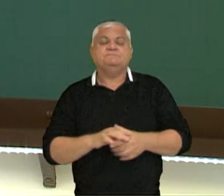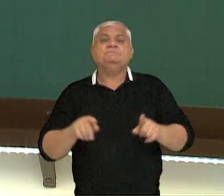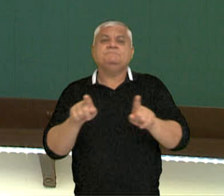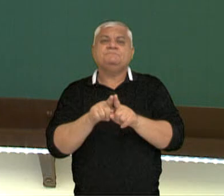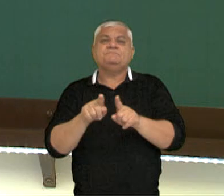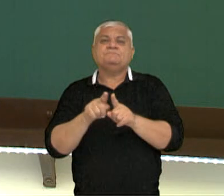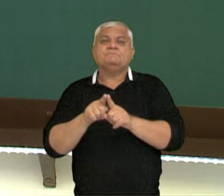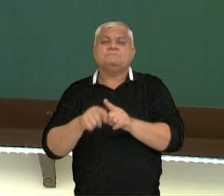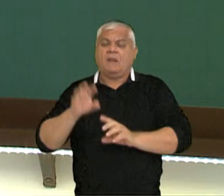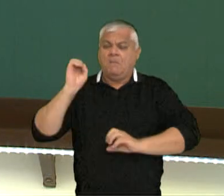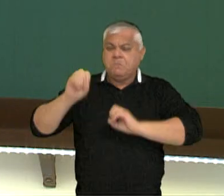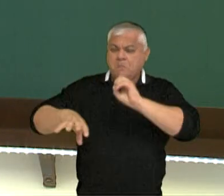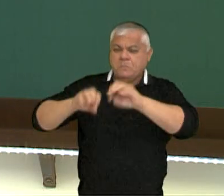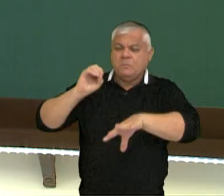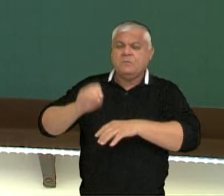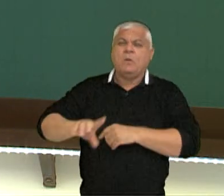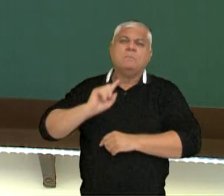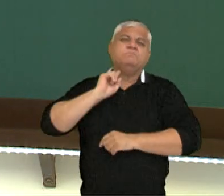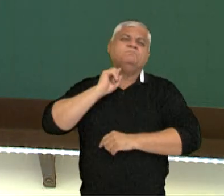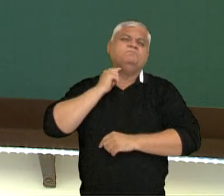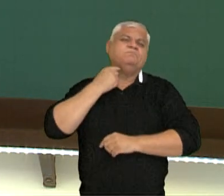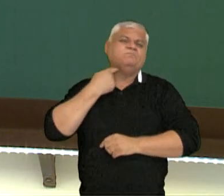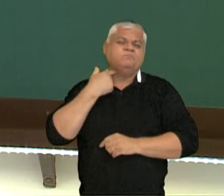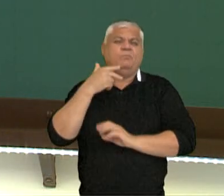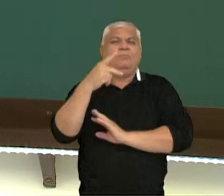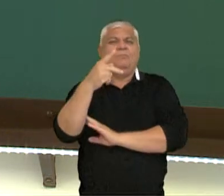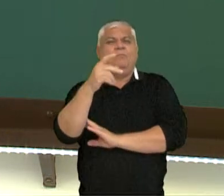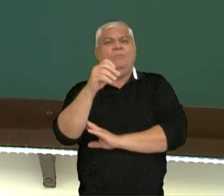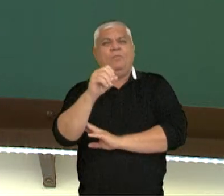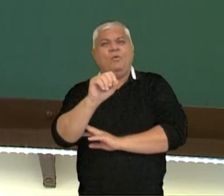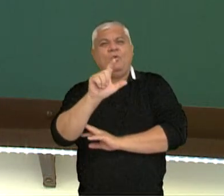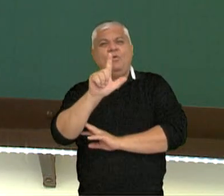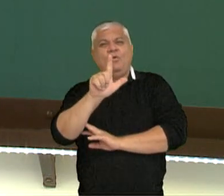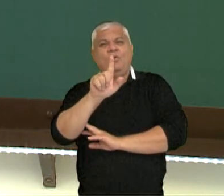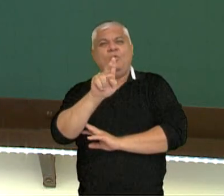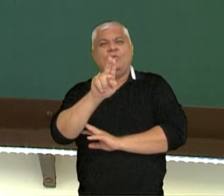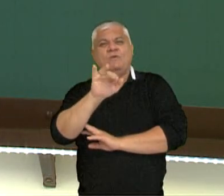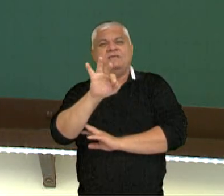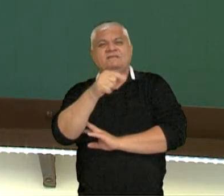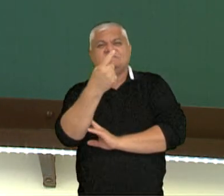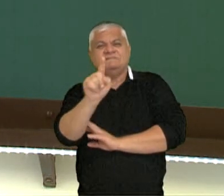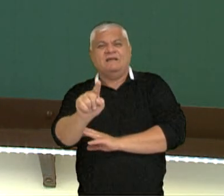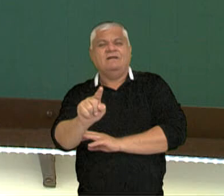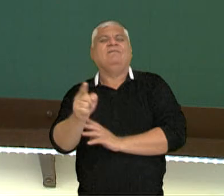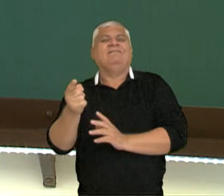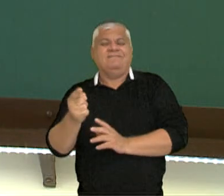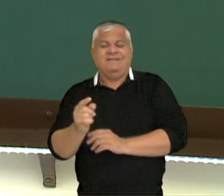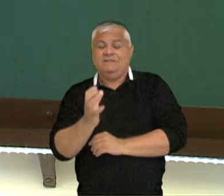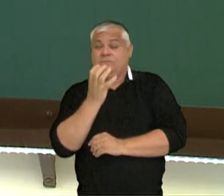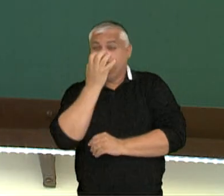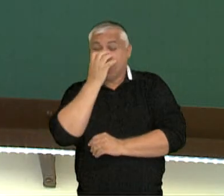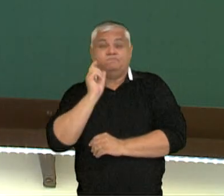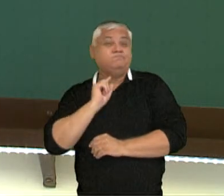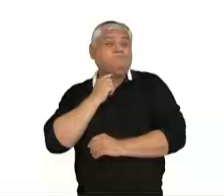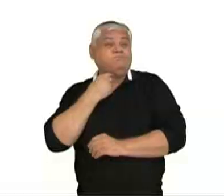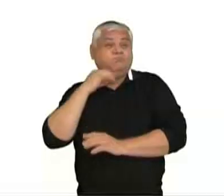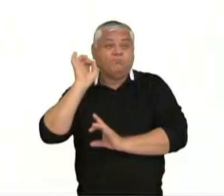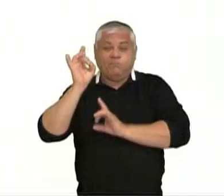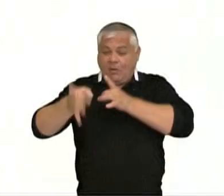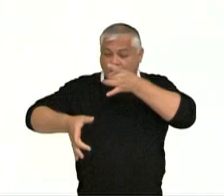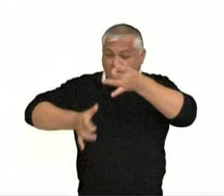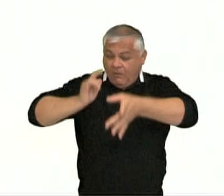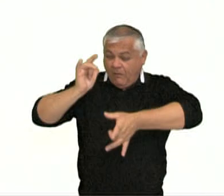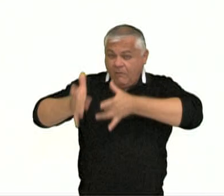poluição das águas é outro fator grave que oferece muitos riscos para o meio ambiente, para o equilíbrio natural,